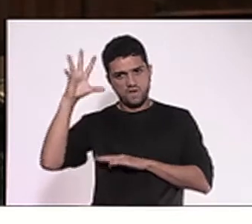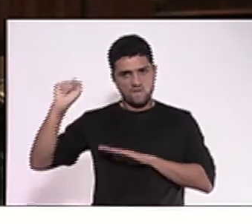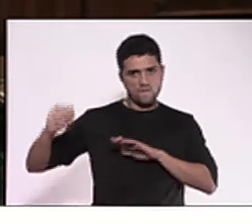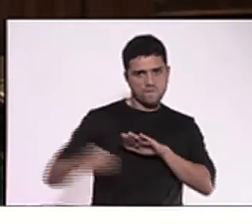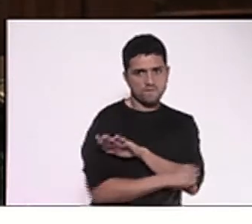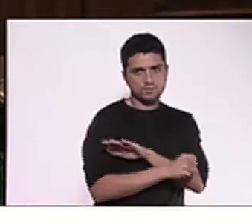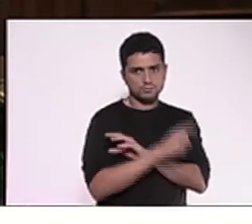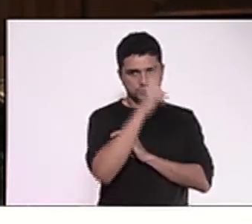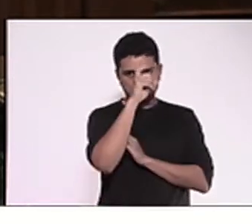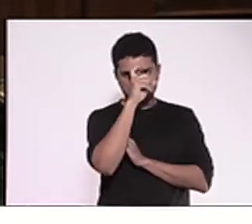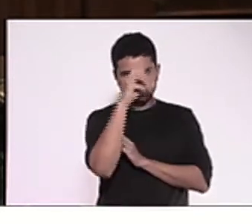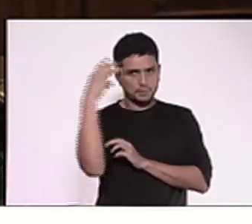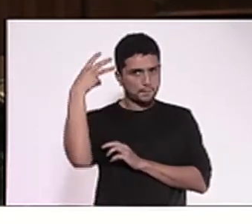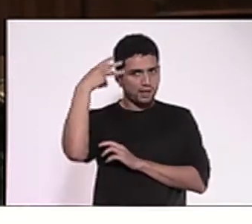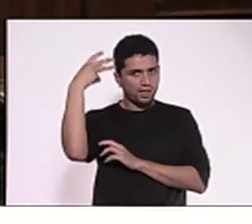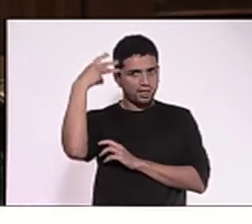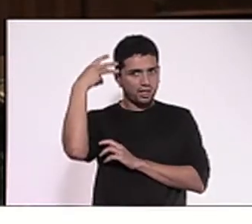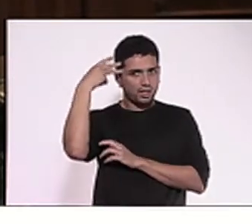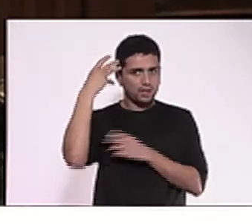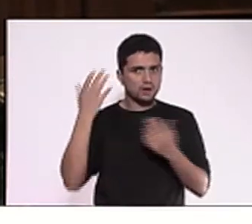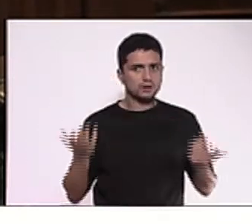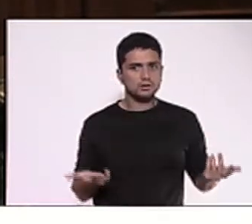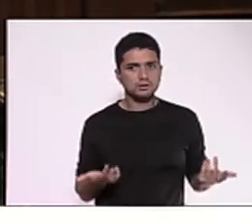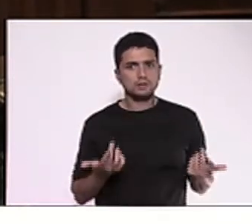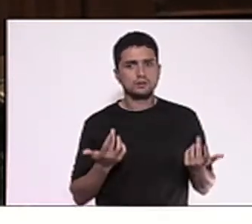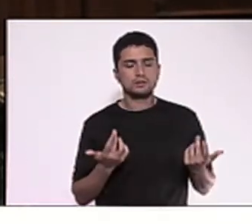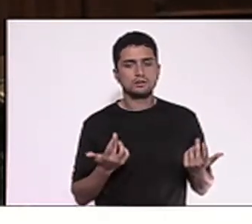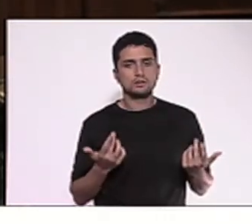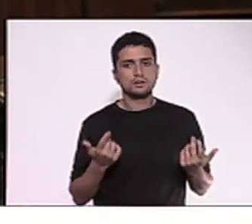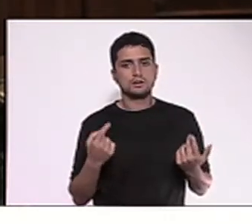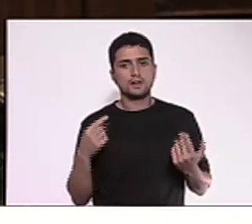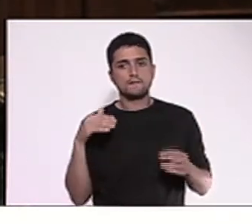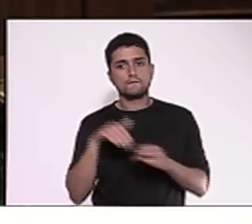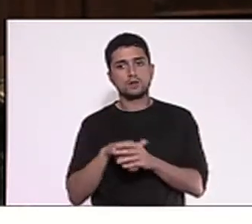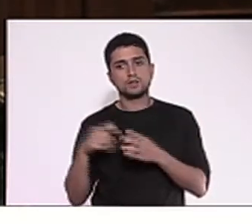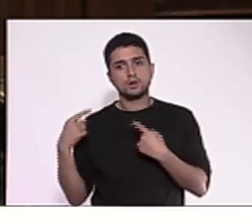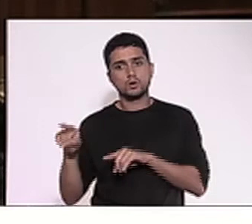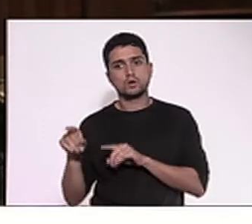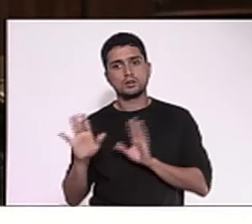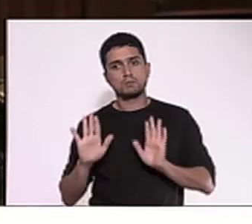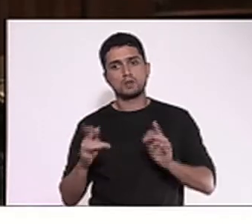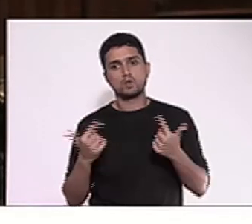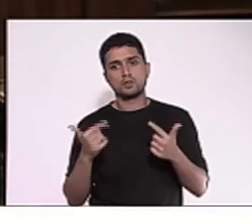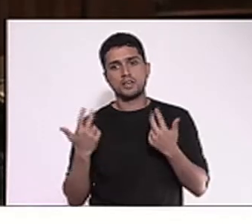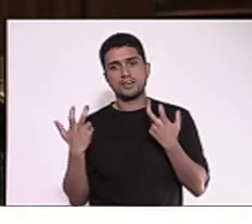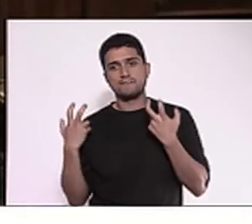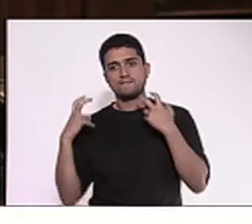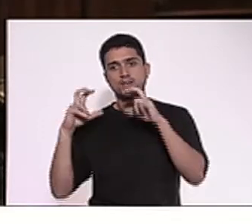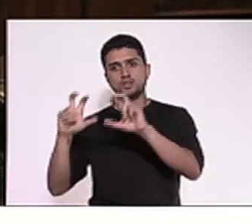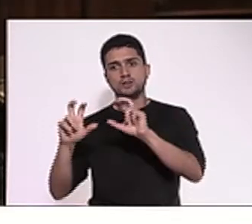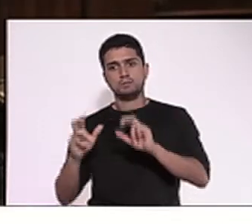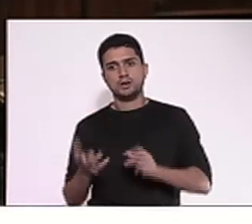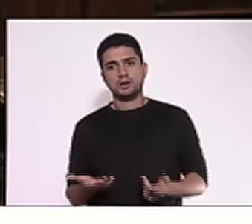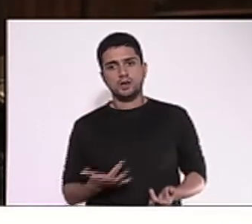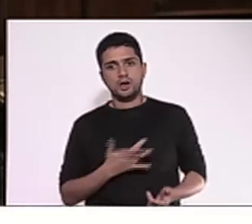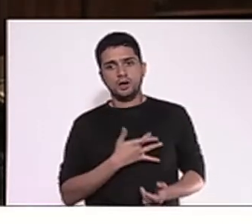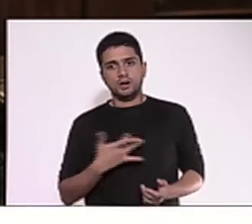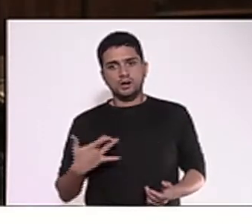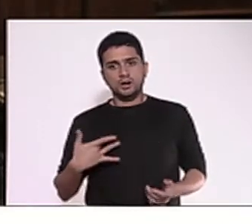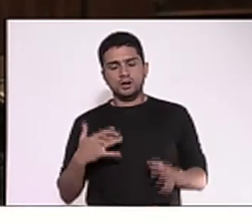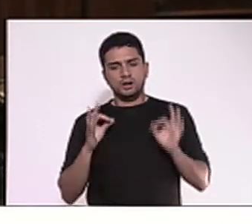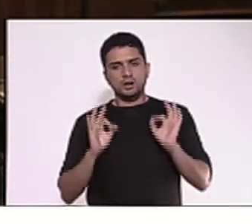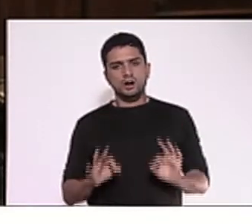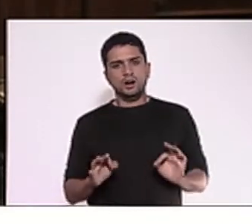contas que não investiram o necessário em matéria de prevenção e tratamento adequado para pessoas com dependência química. Ou